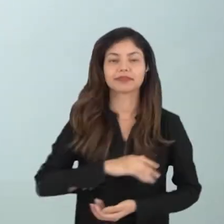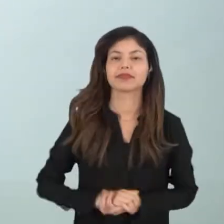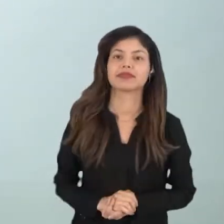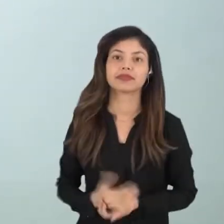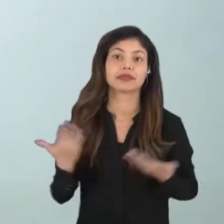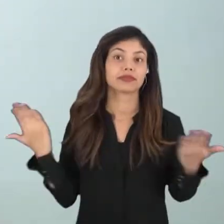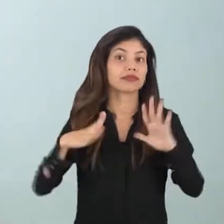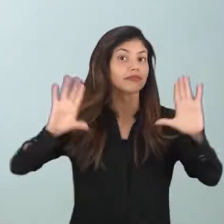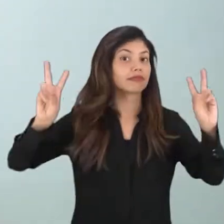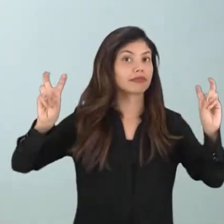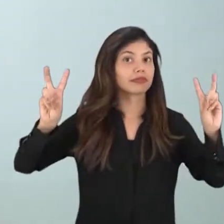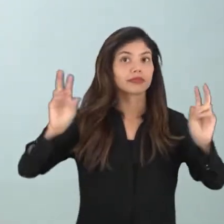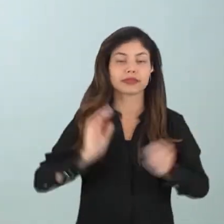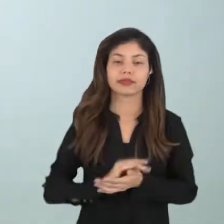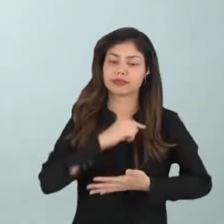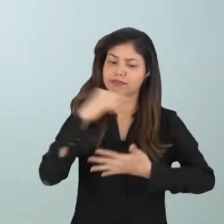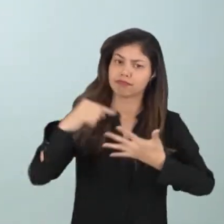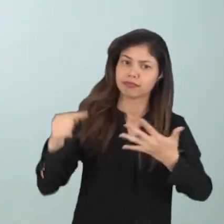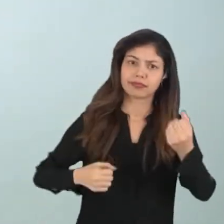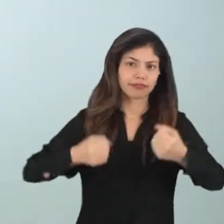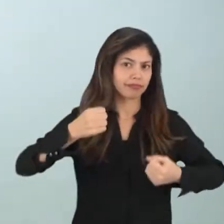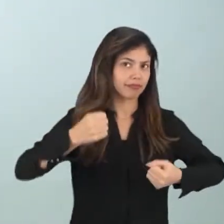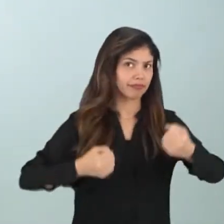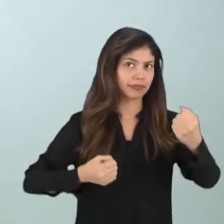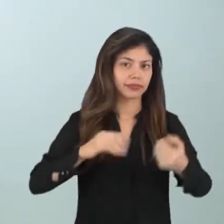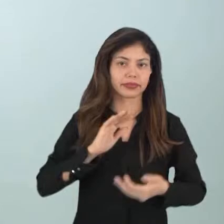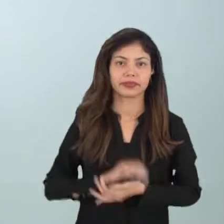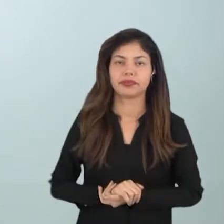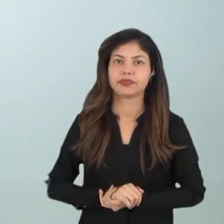e o nosso tema é rede de transporte.